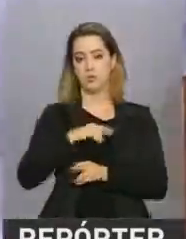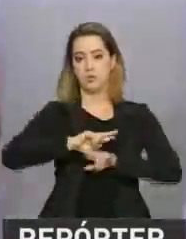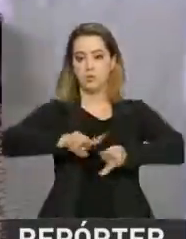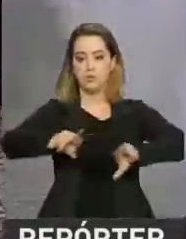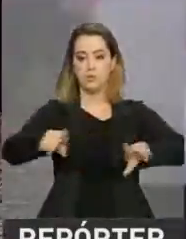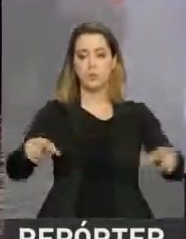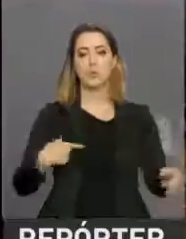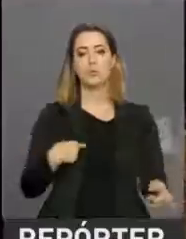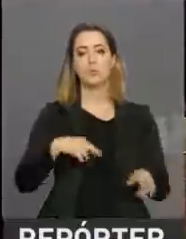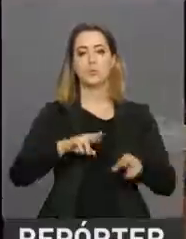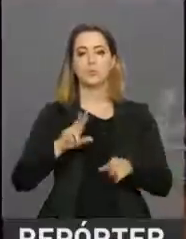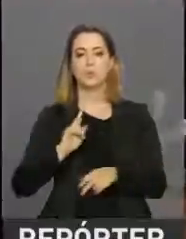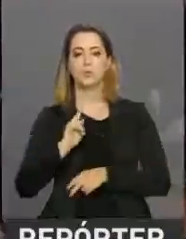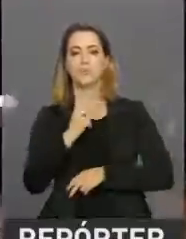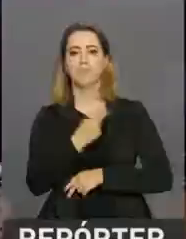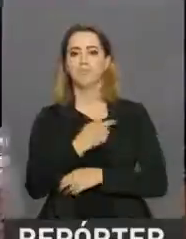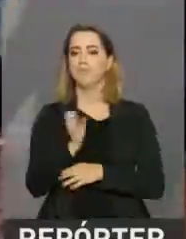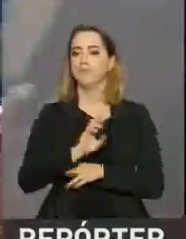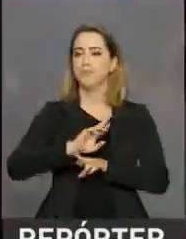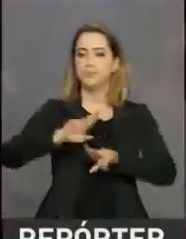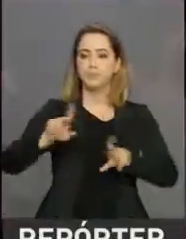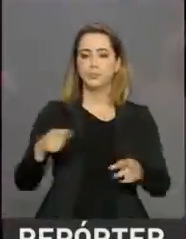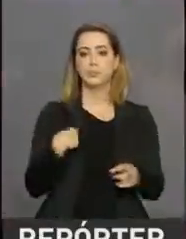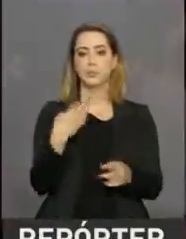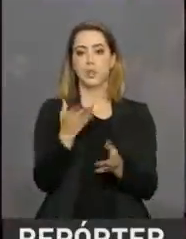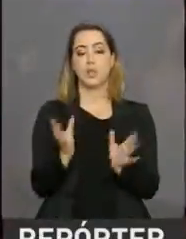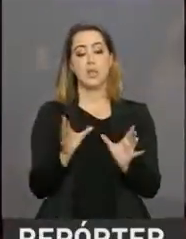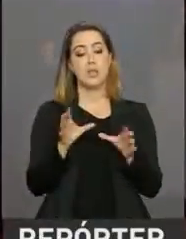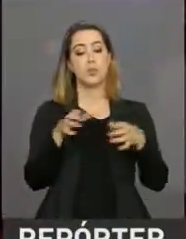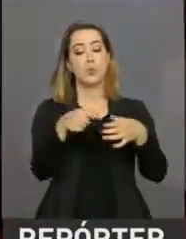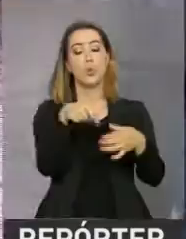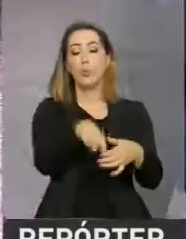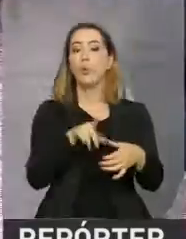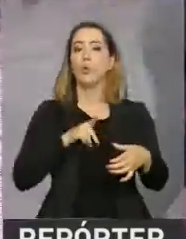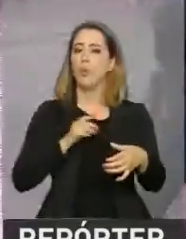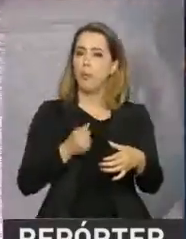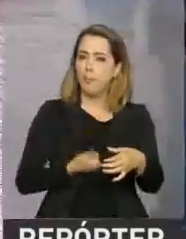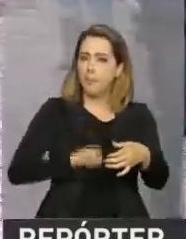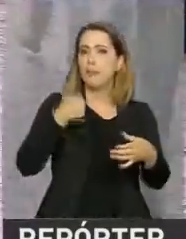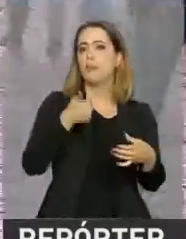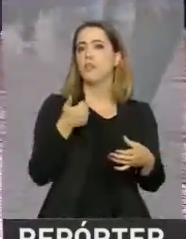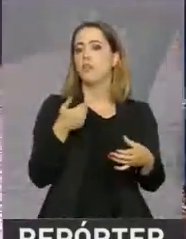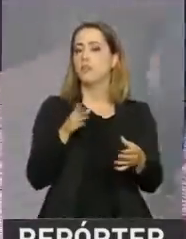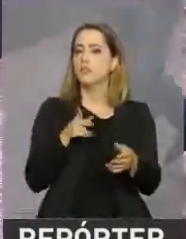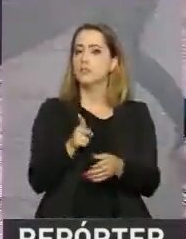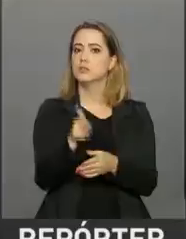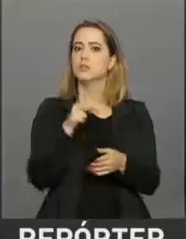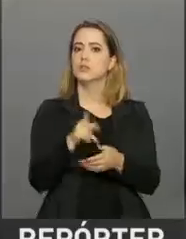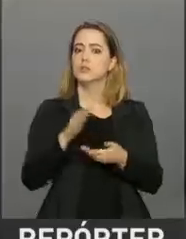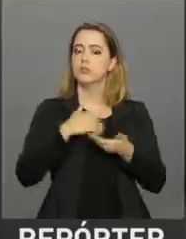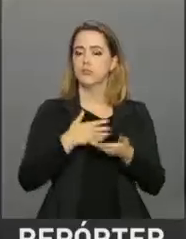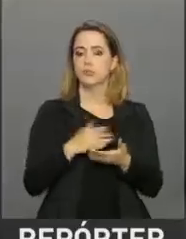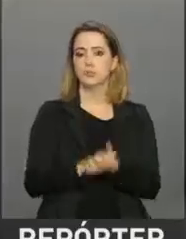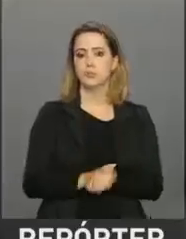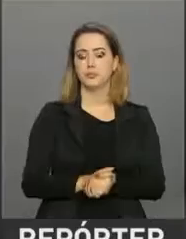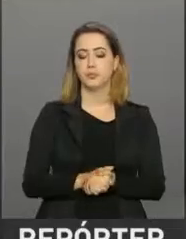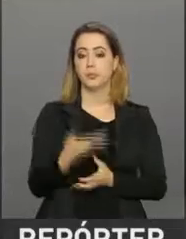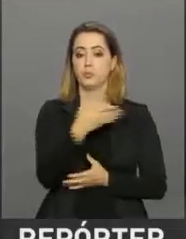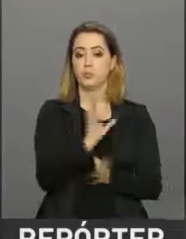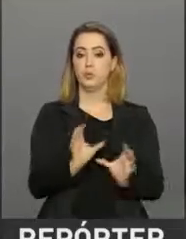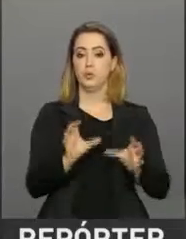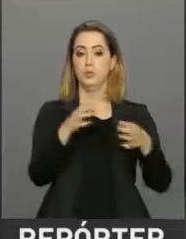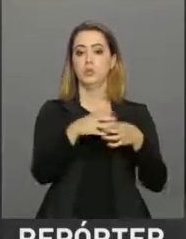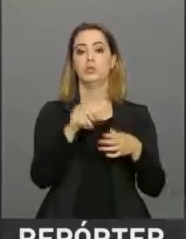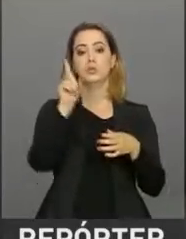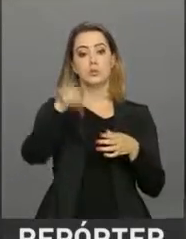e transexuais. A ideia é garantir que este grupo seja bem atendido também ao viajar. Esse público é um